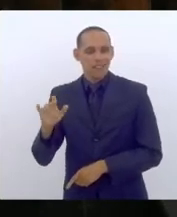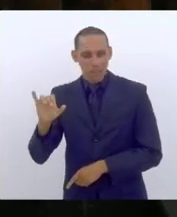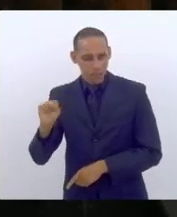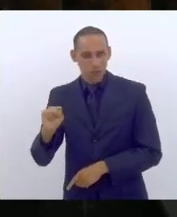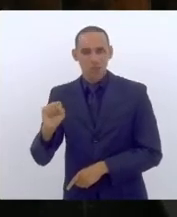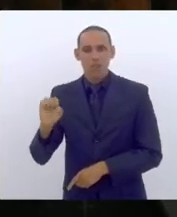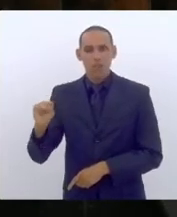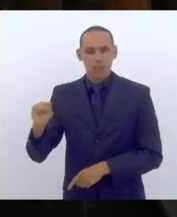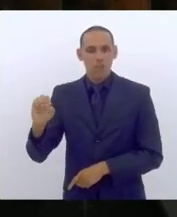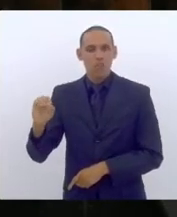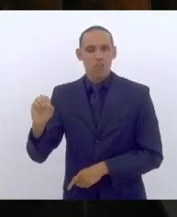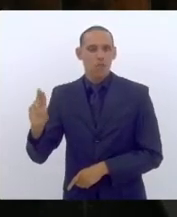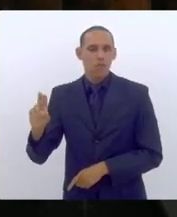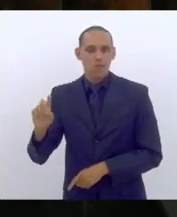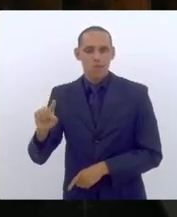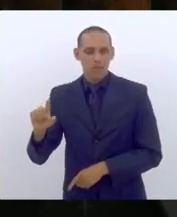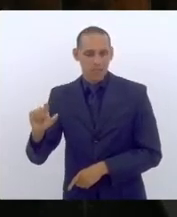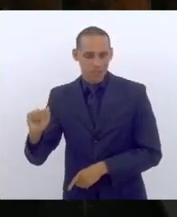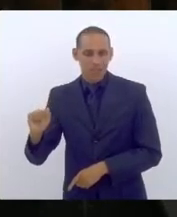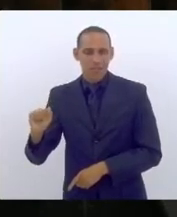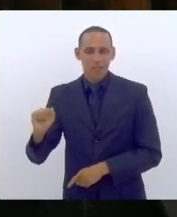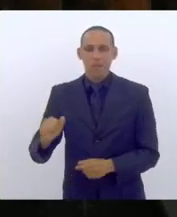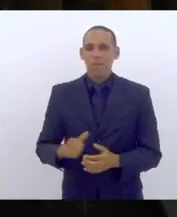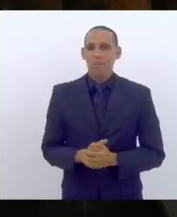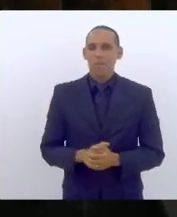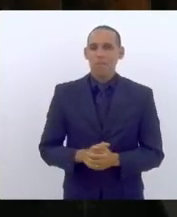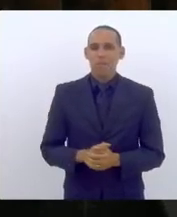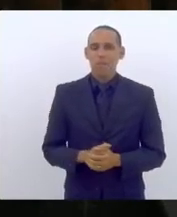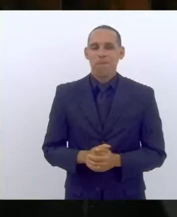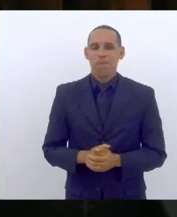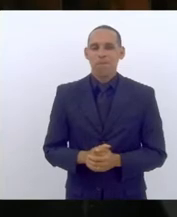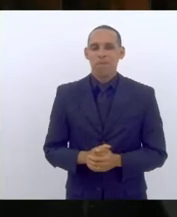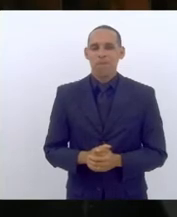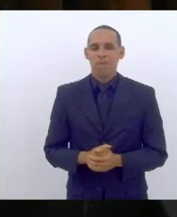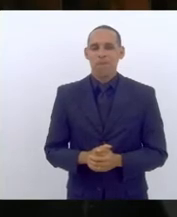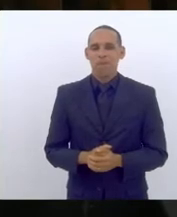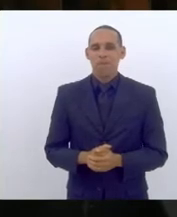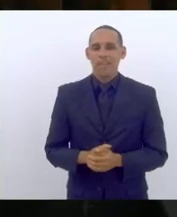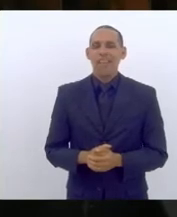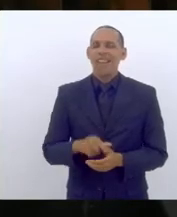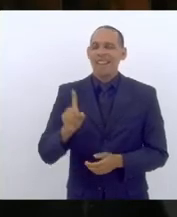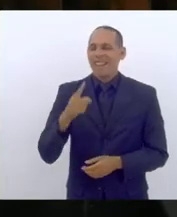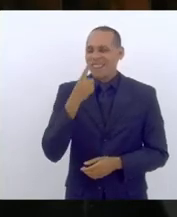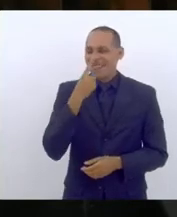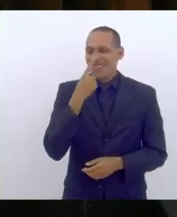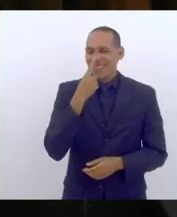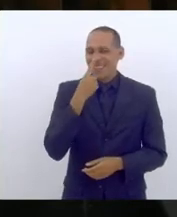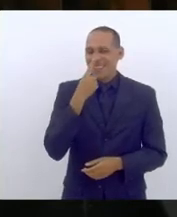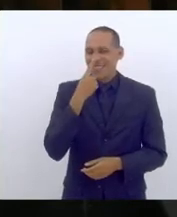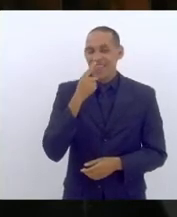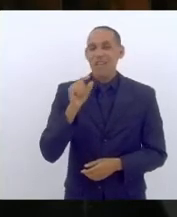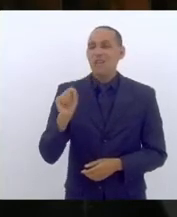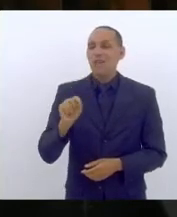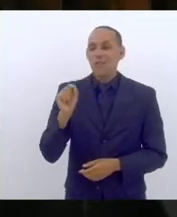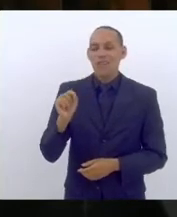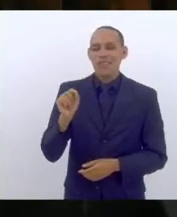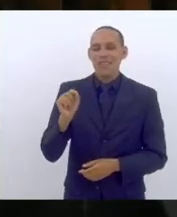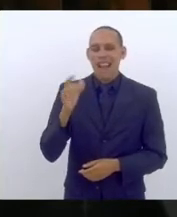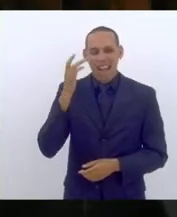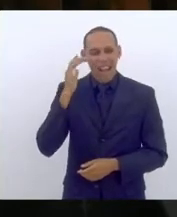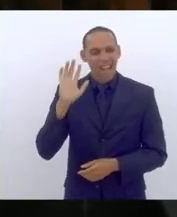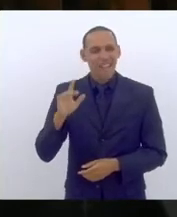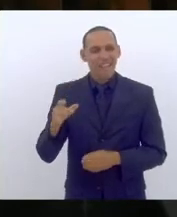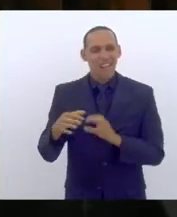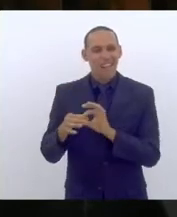Souza que é deve ser afinidade com a deputada Renata Souza né